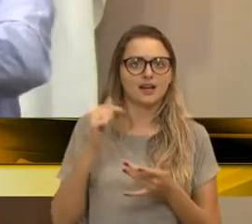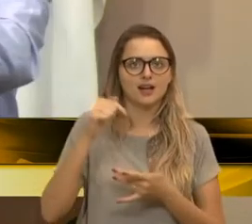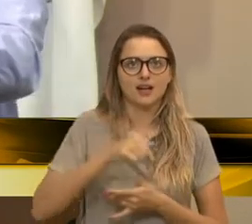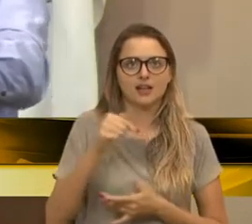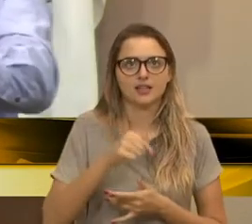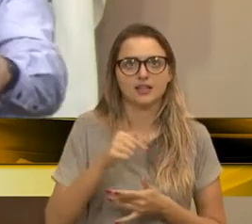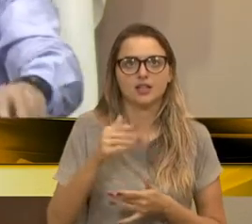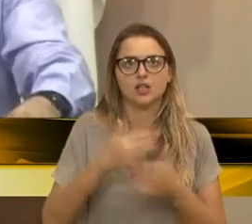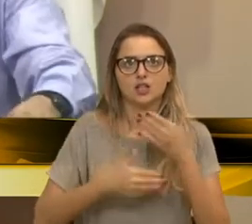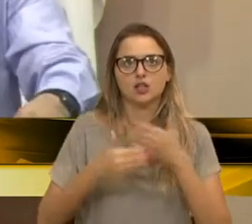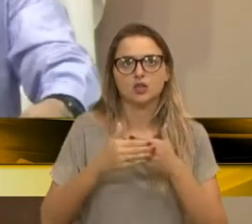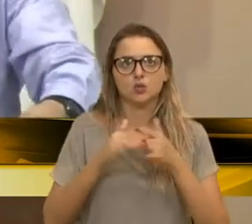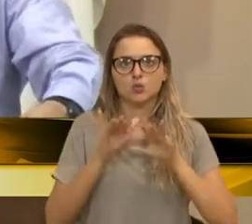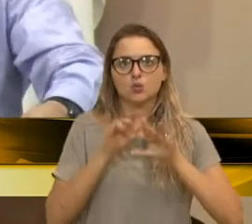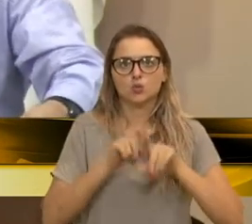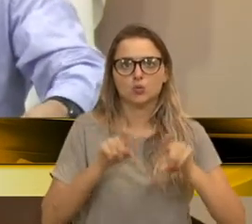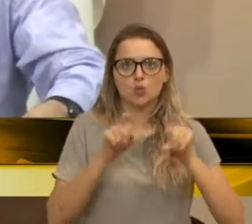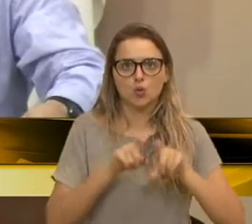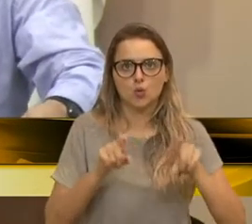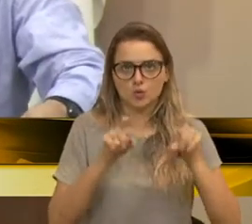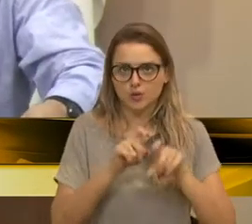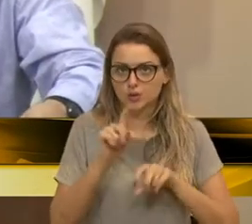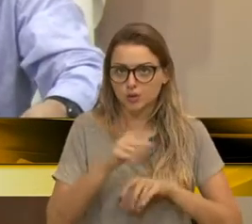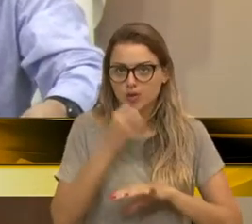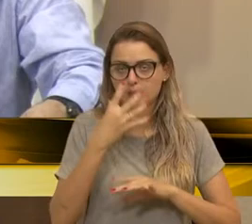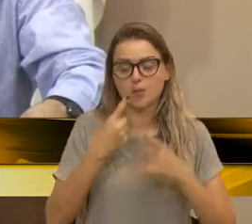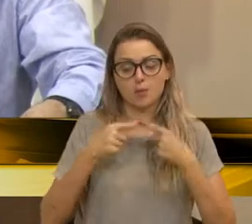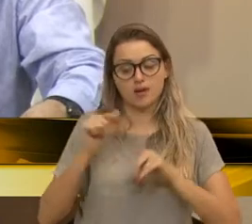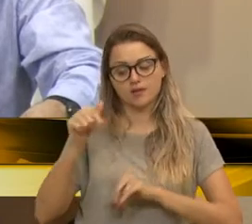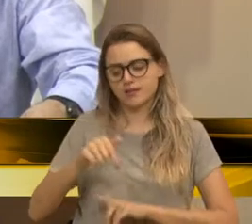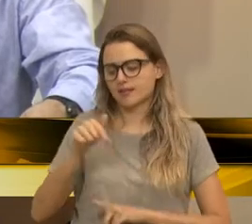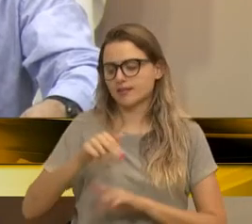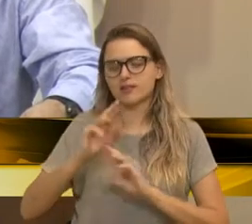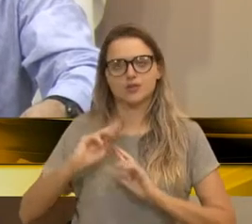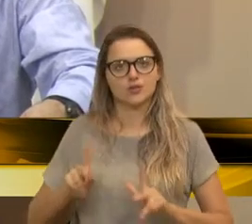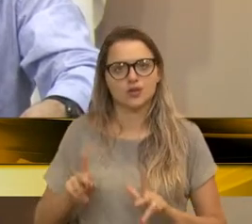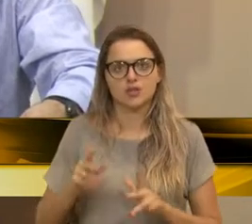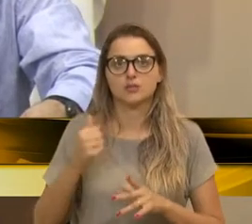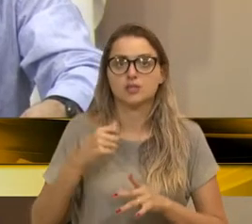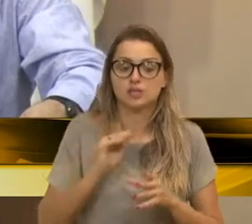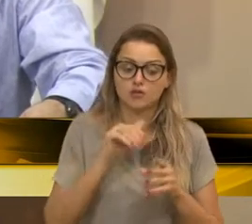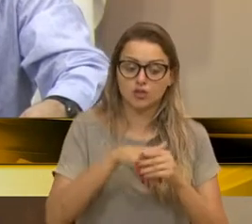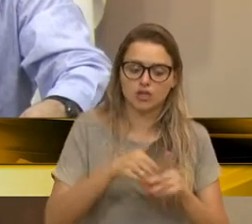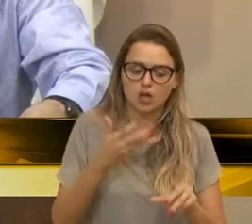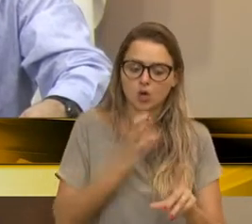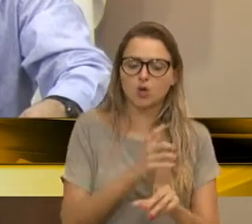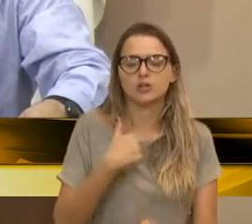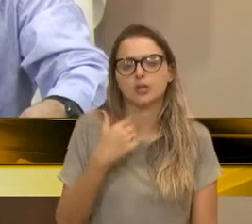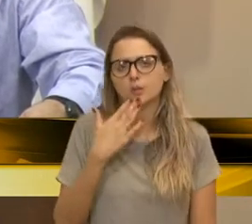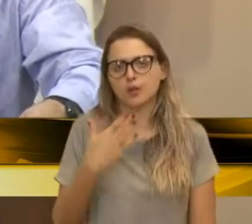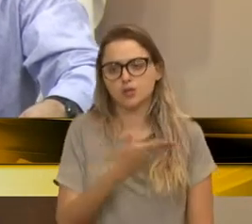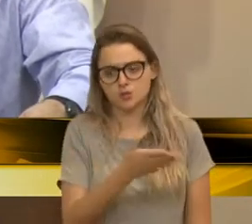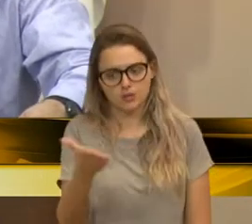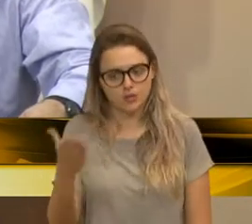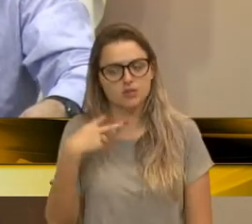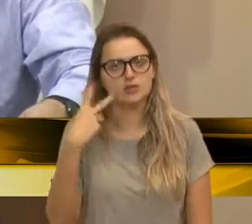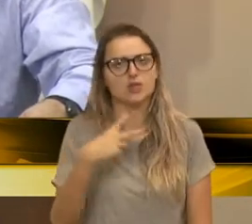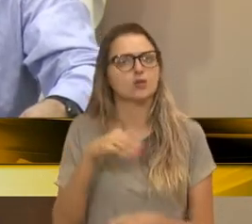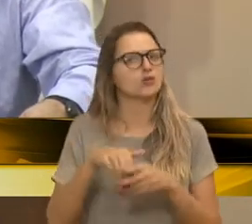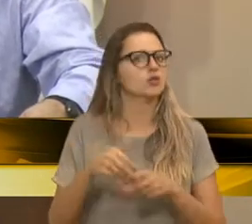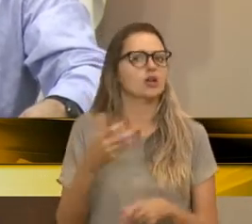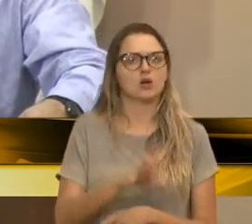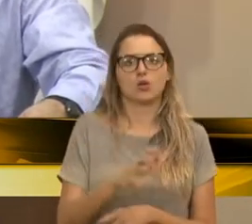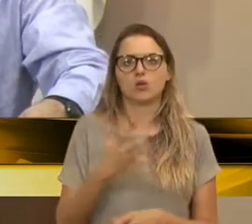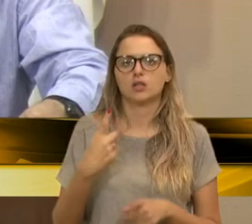lá onde é tudo com o computador. Então nós temos que sim, votar contrário, e peço a colaboração dos novos pares, porque nós não